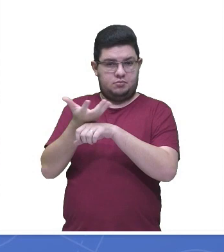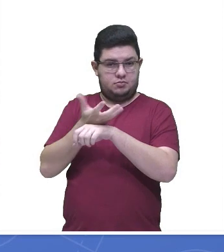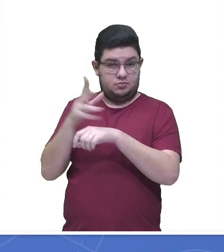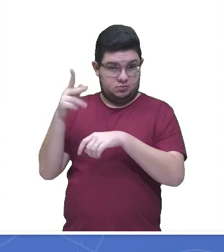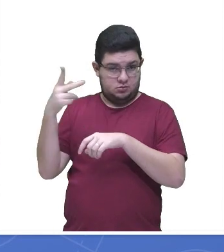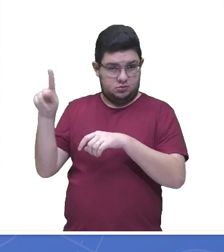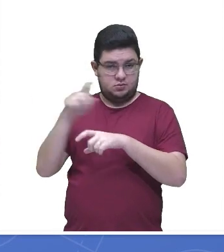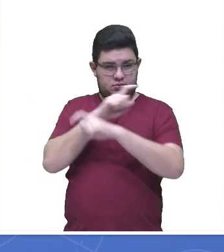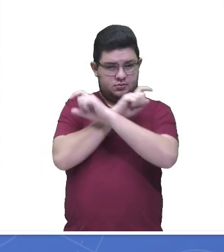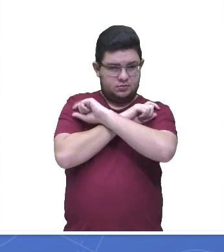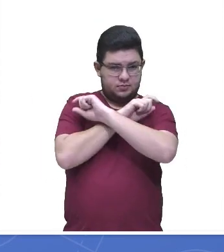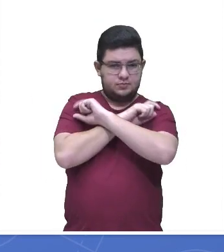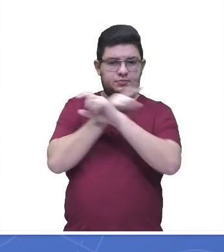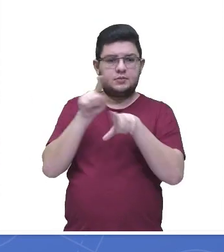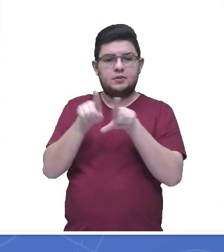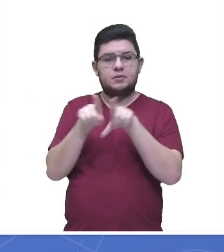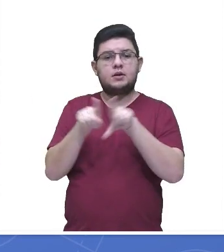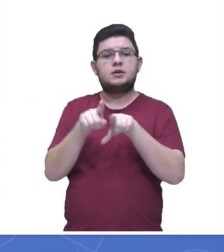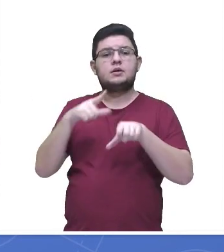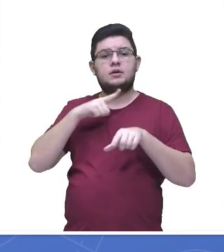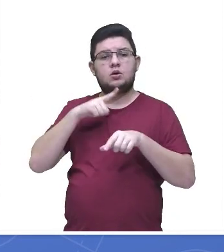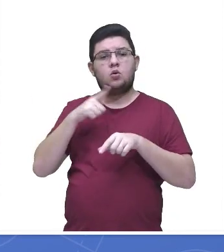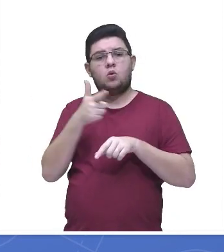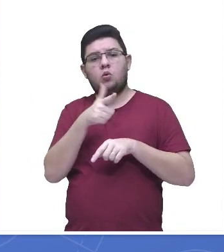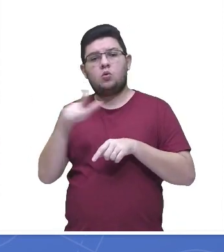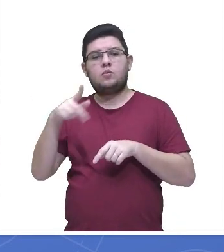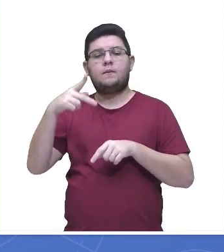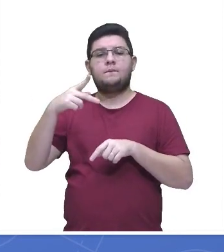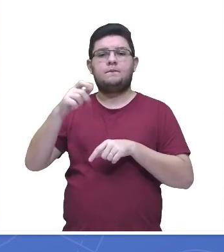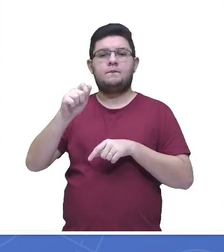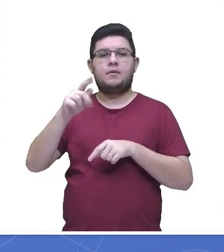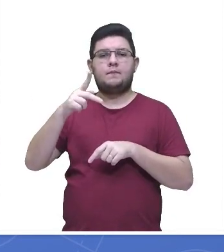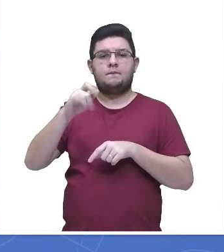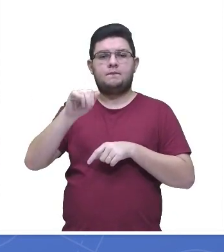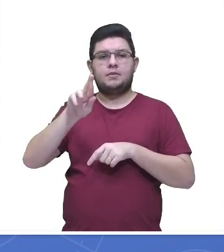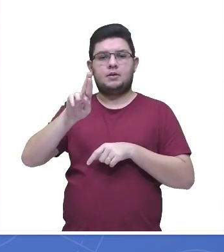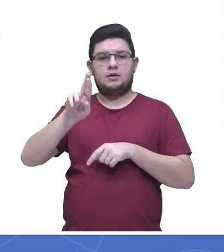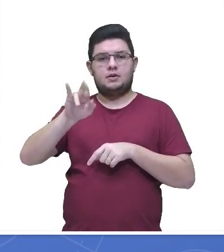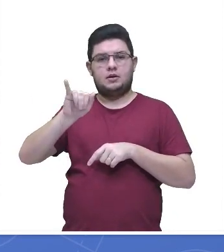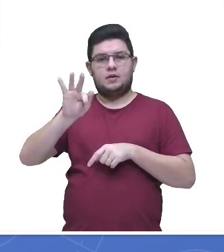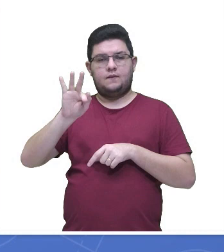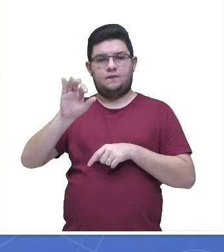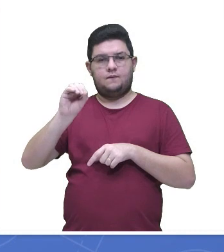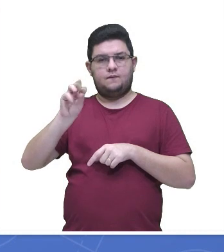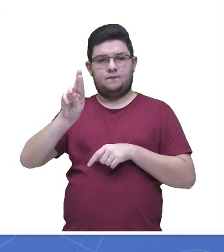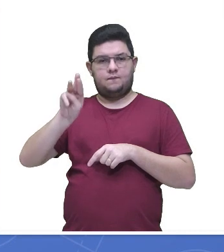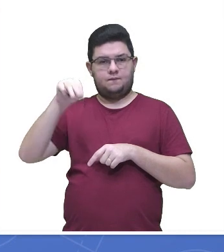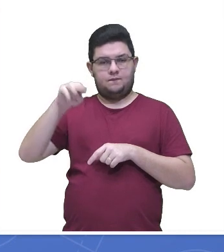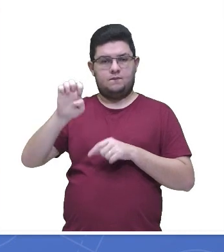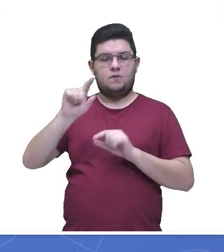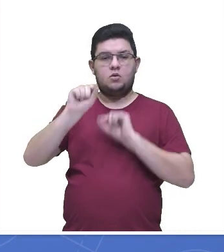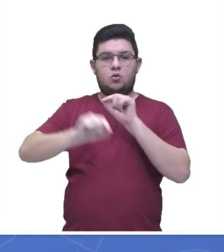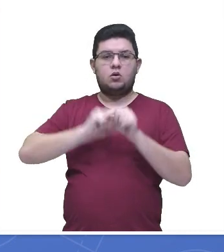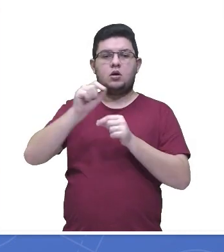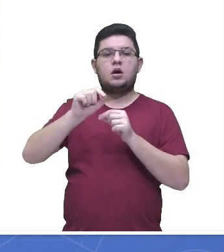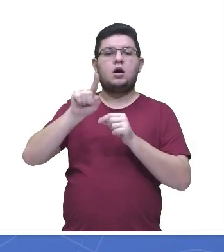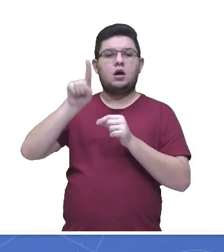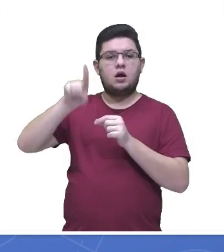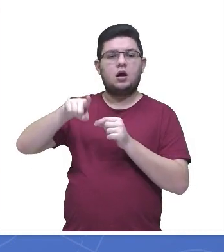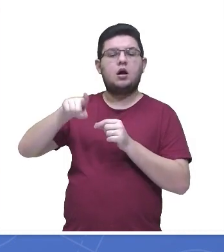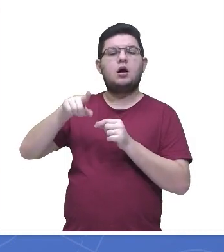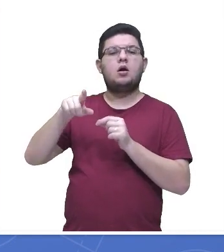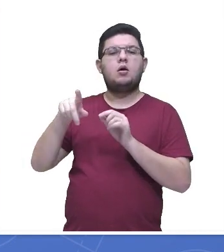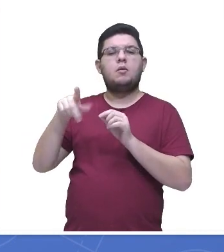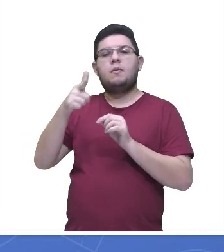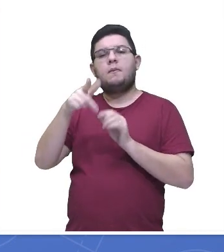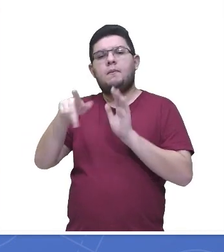o papiriforme, outro capitel separado, que vem do papiro, outra vegetação. Aqui